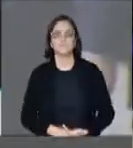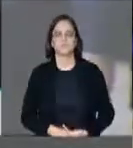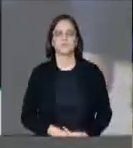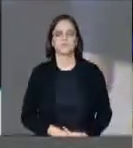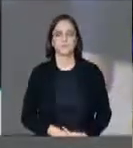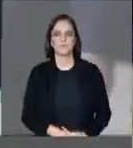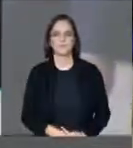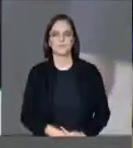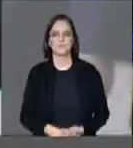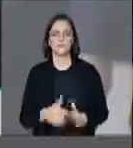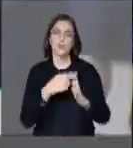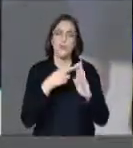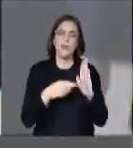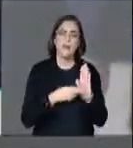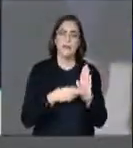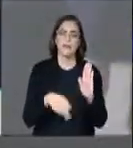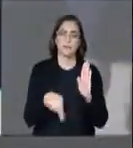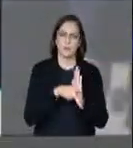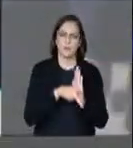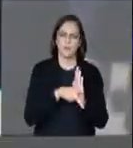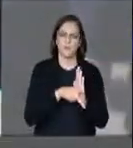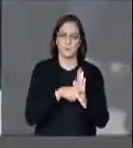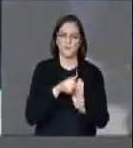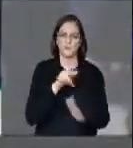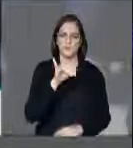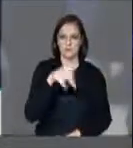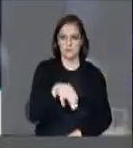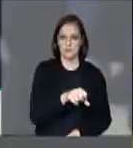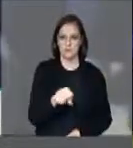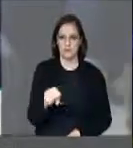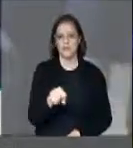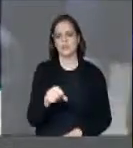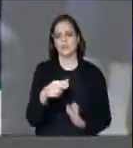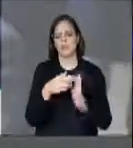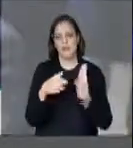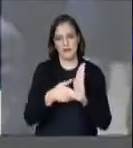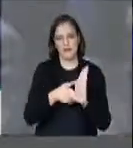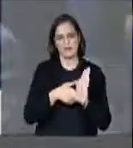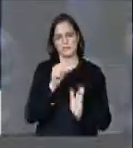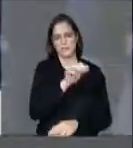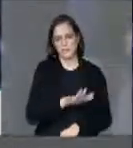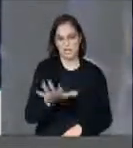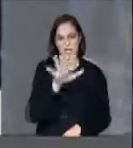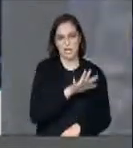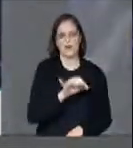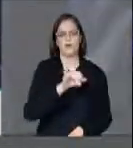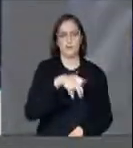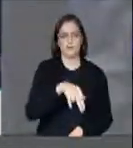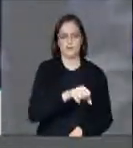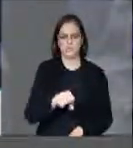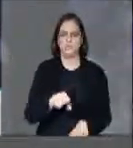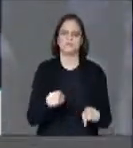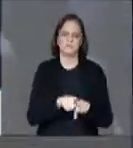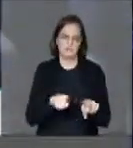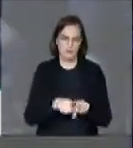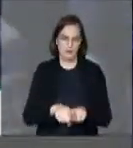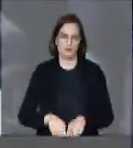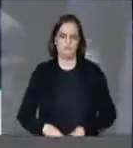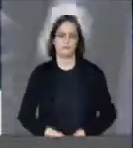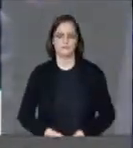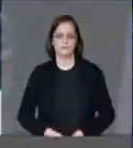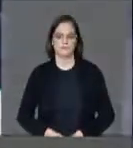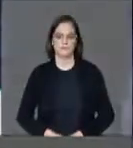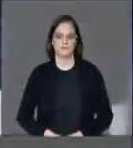apenas nos regimes próprios, mas no regime geral também. Uma medida de justiça para evitar que